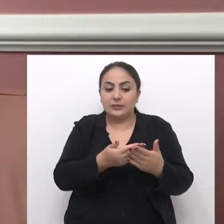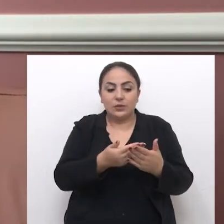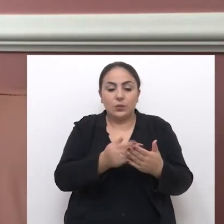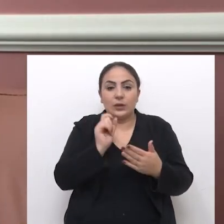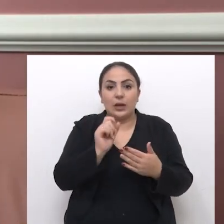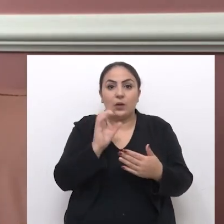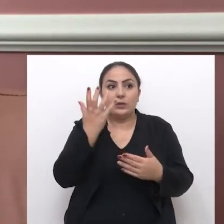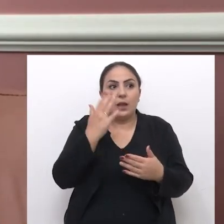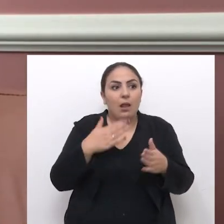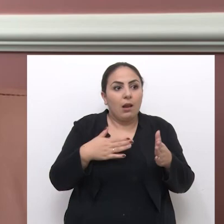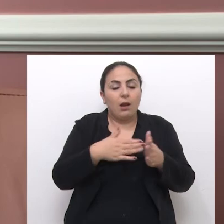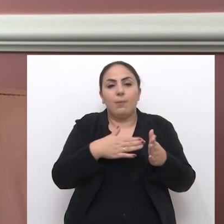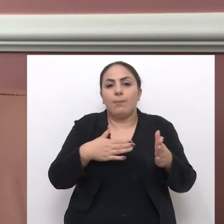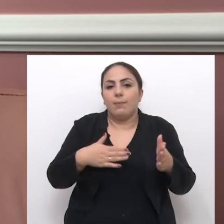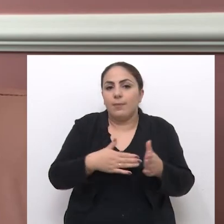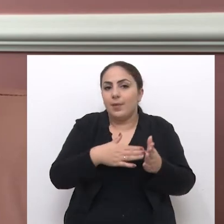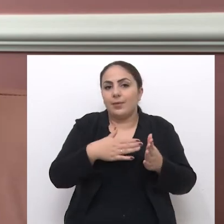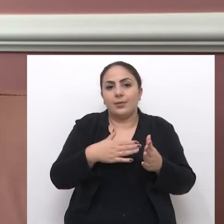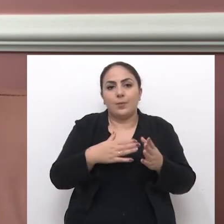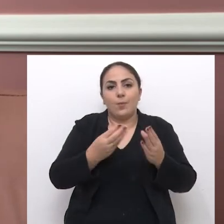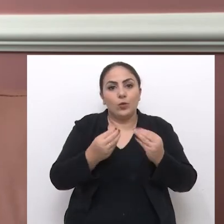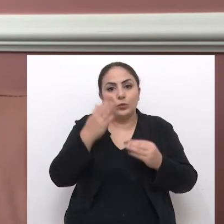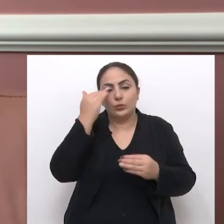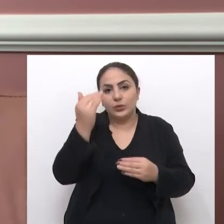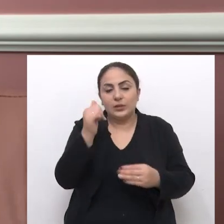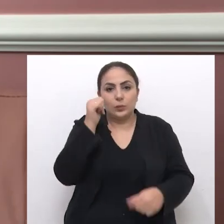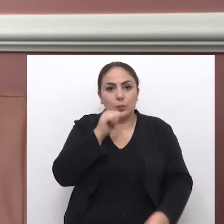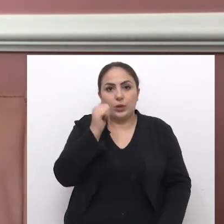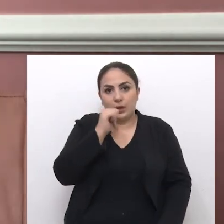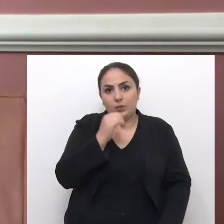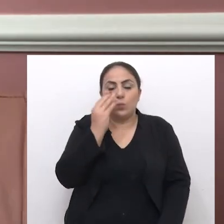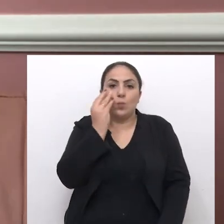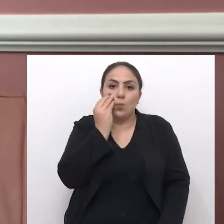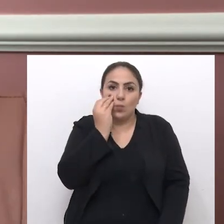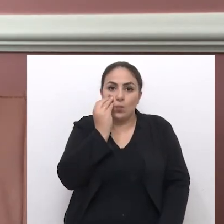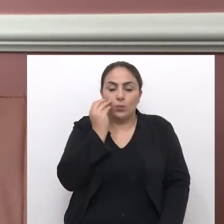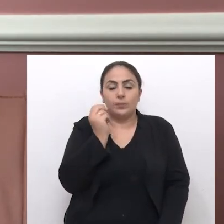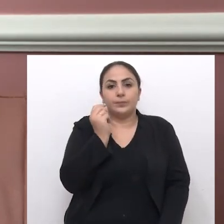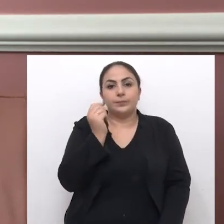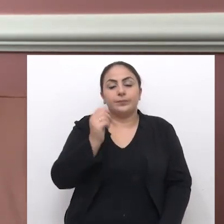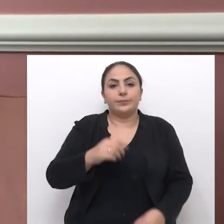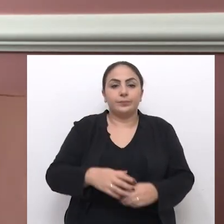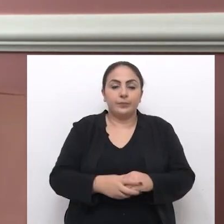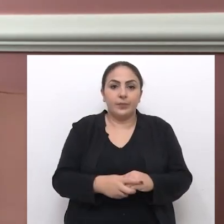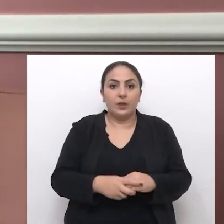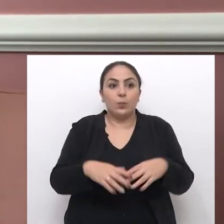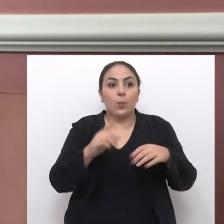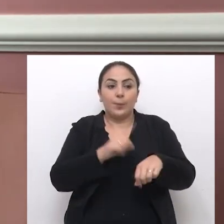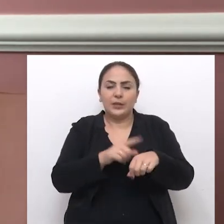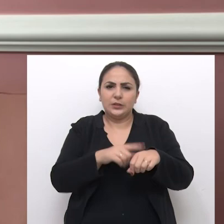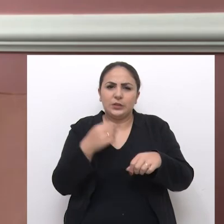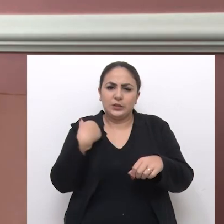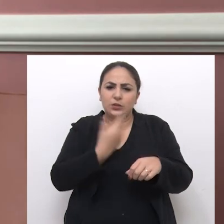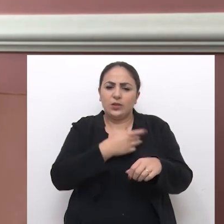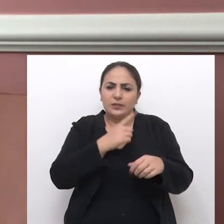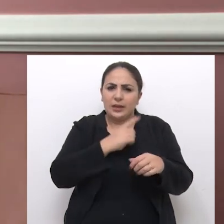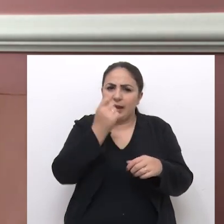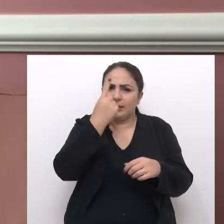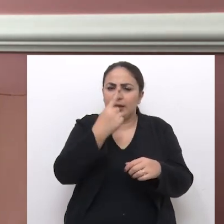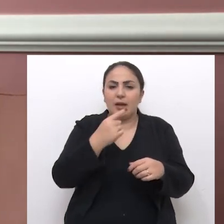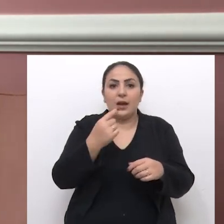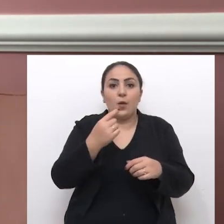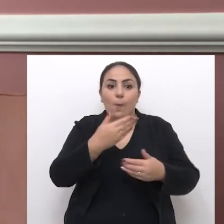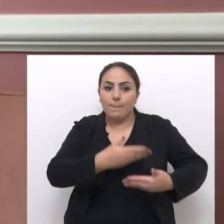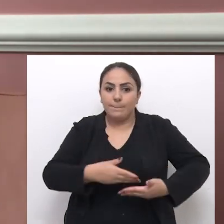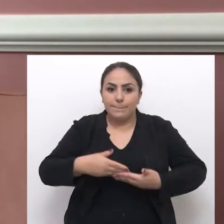crença, ela acaba limitando muito o sucesso das mulheres na amamentação. Quando a gente parte do